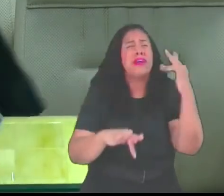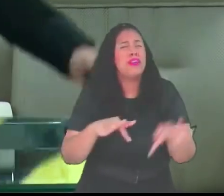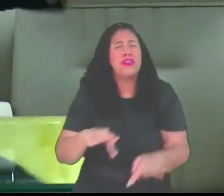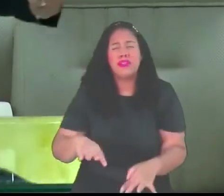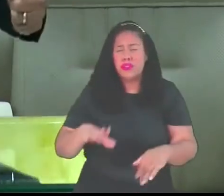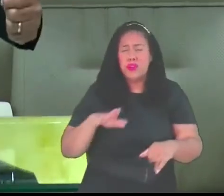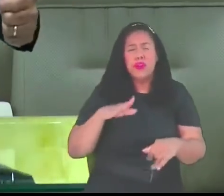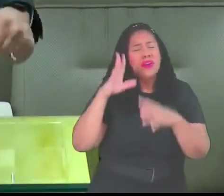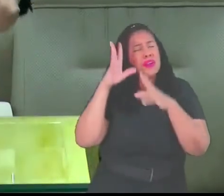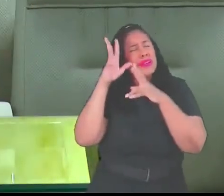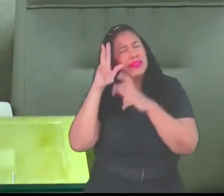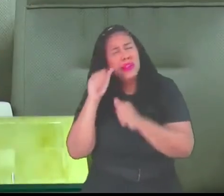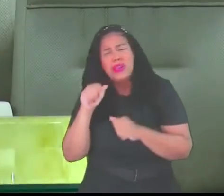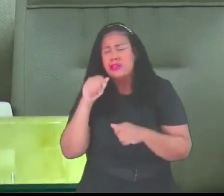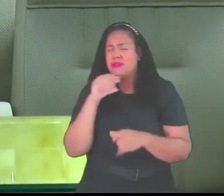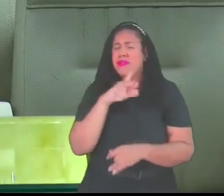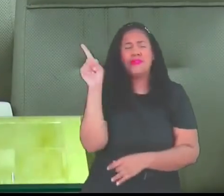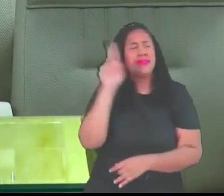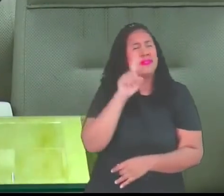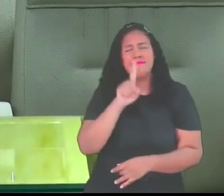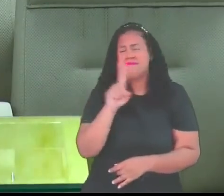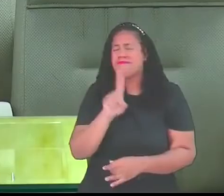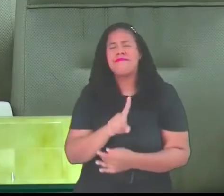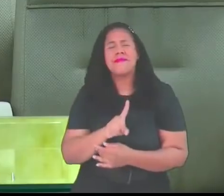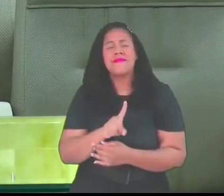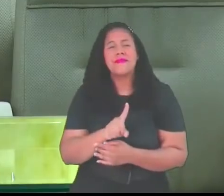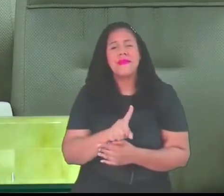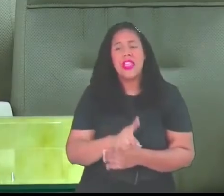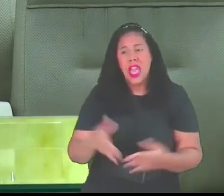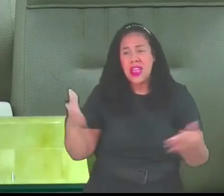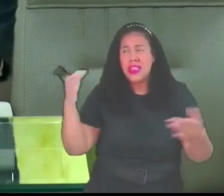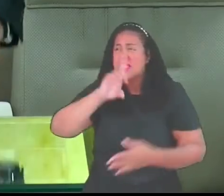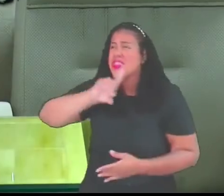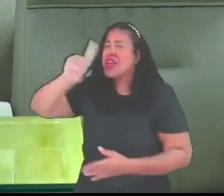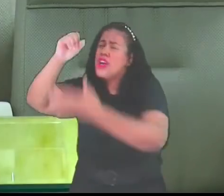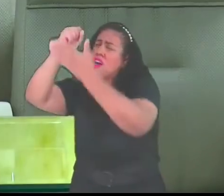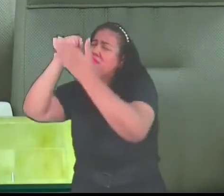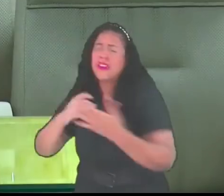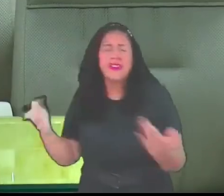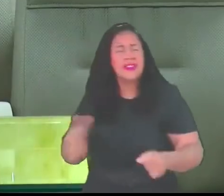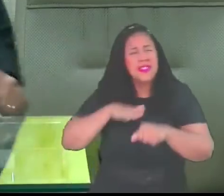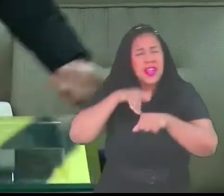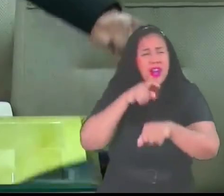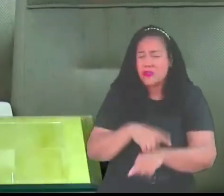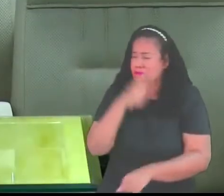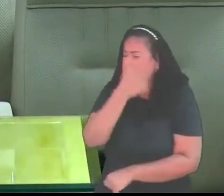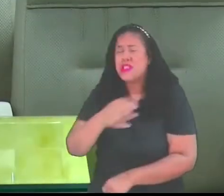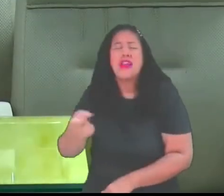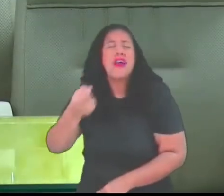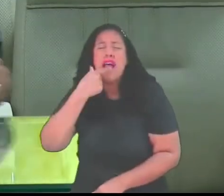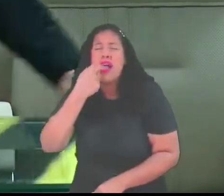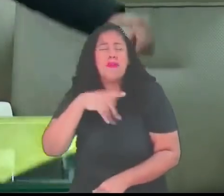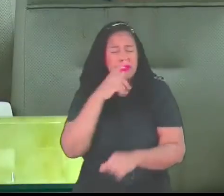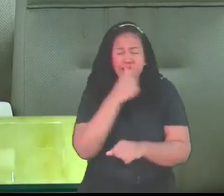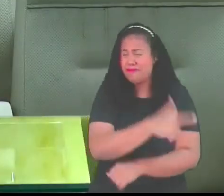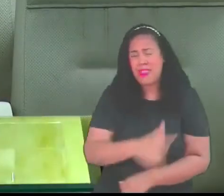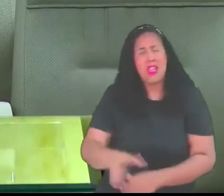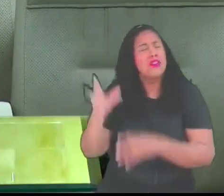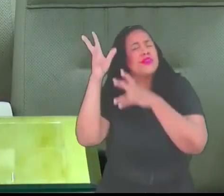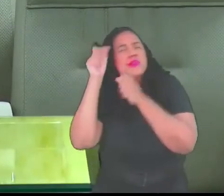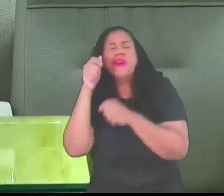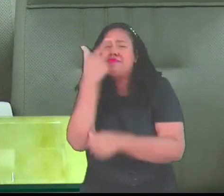dormidas. Deus é o teu socorro nesta hora. Não tem remédio, não tem sono, não